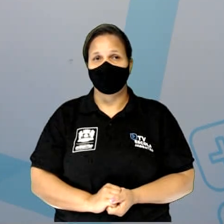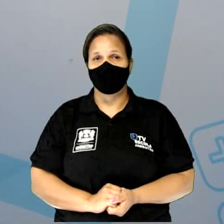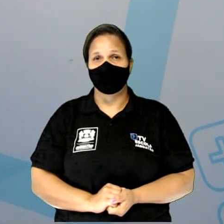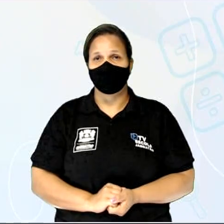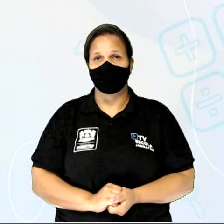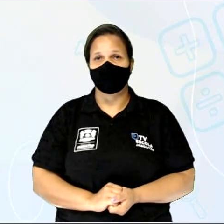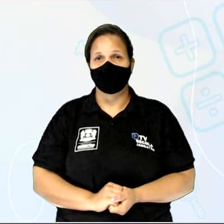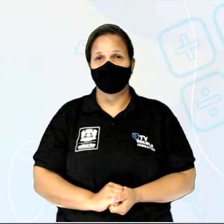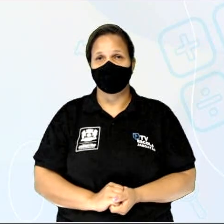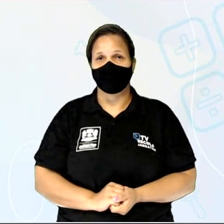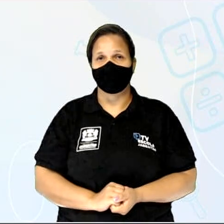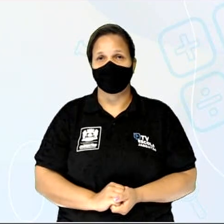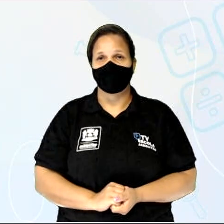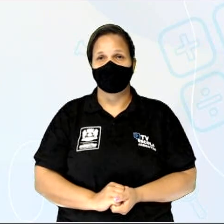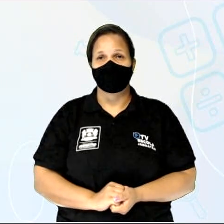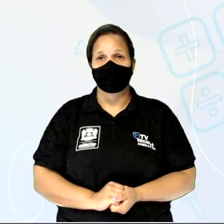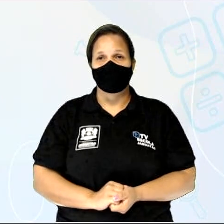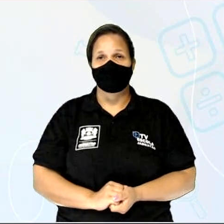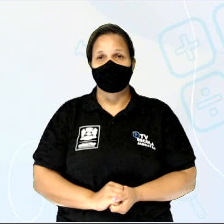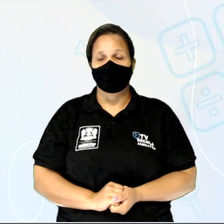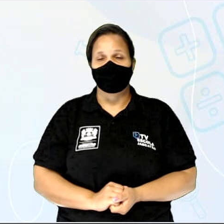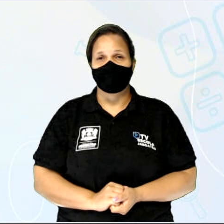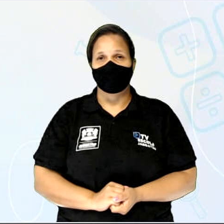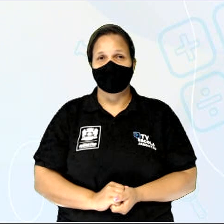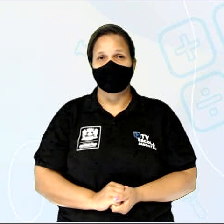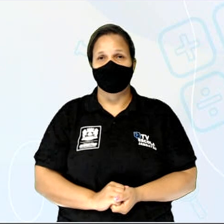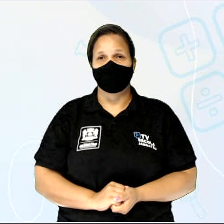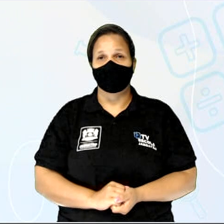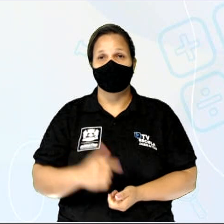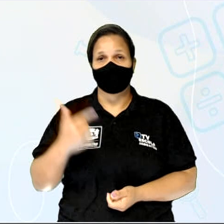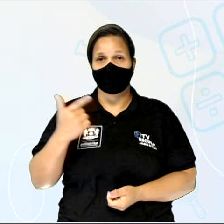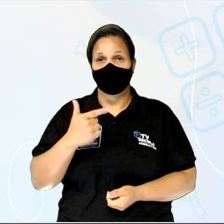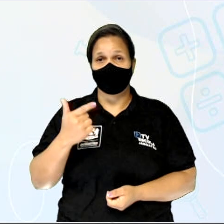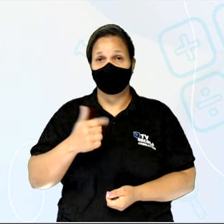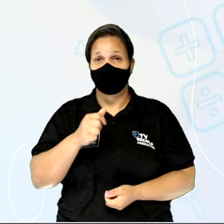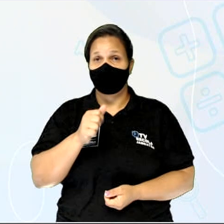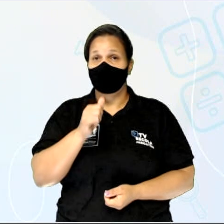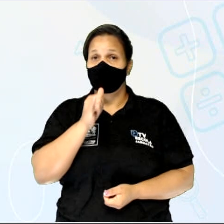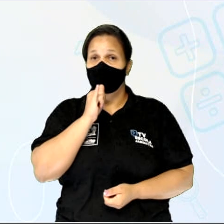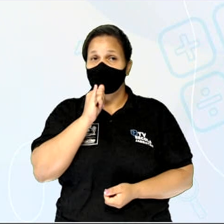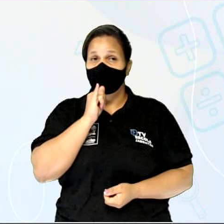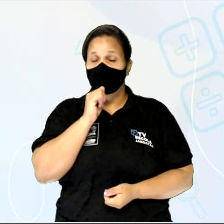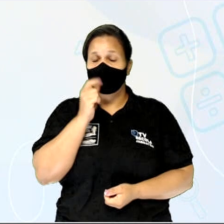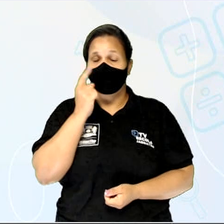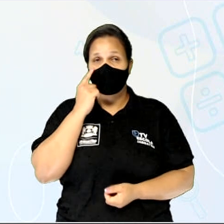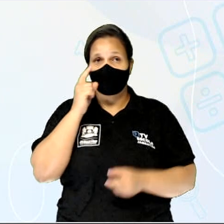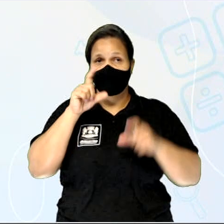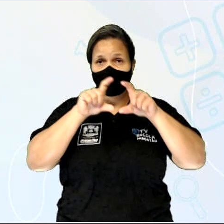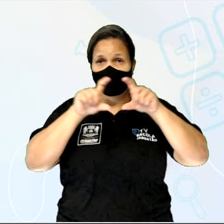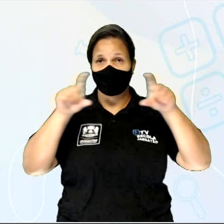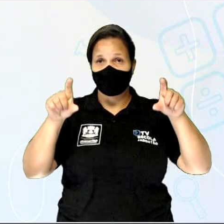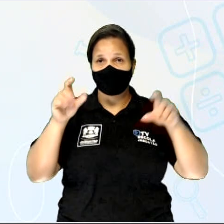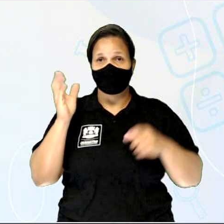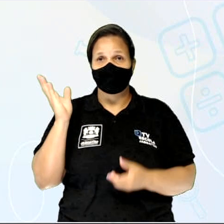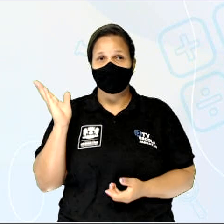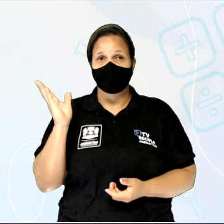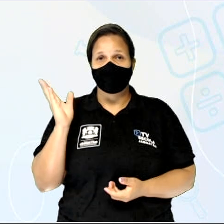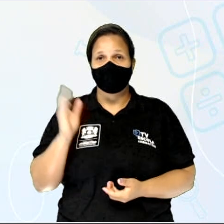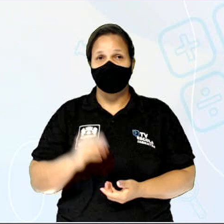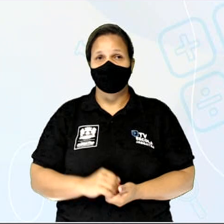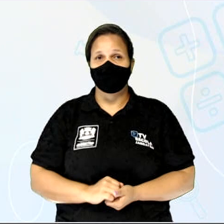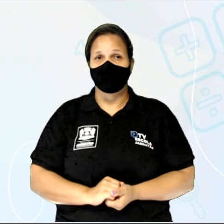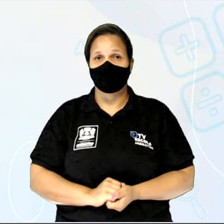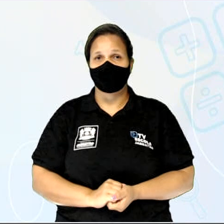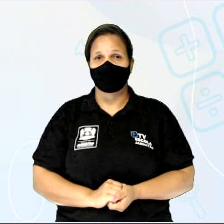interrogativa. Como a gente pode ver nesse segundo exemplo. What will you do if he doesn't come?